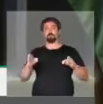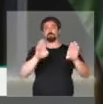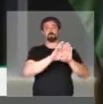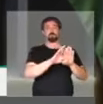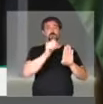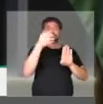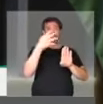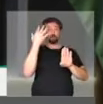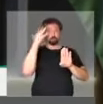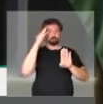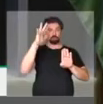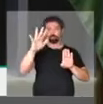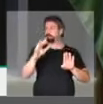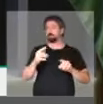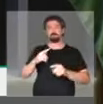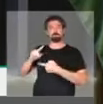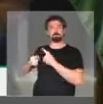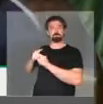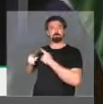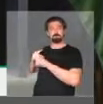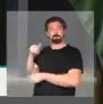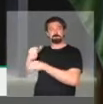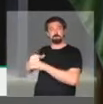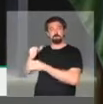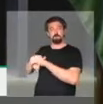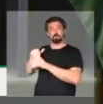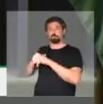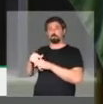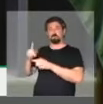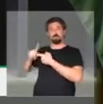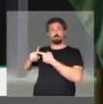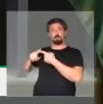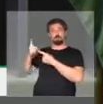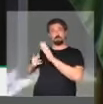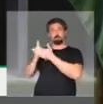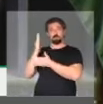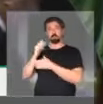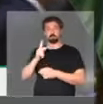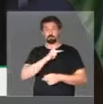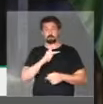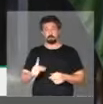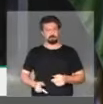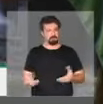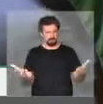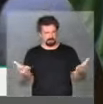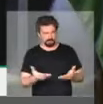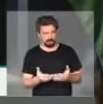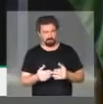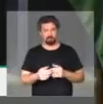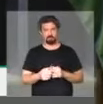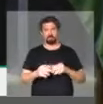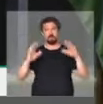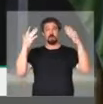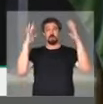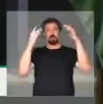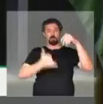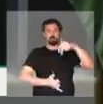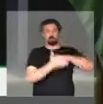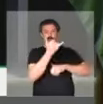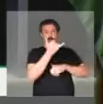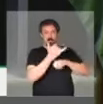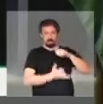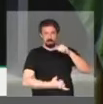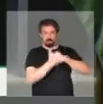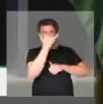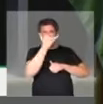14 dias para uma série de medidas autoritárias. O presidente da República agora manda comemorar o golpe